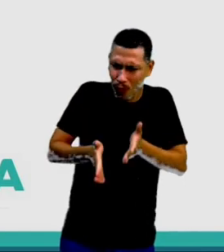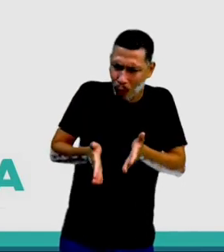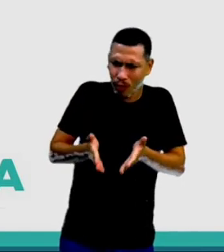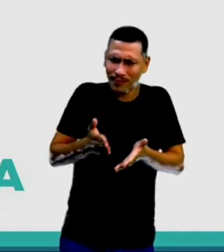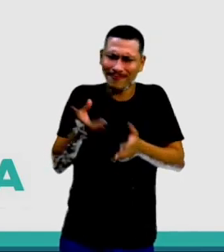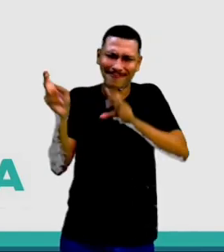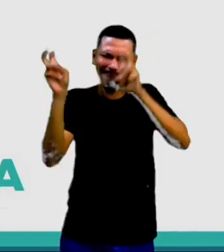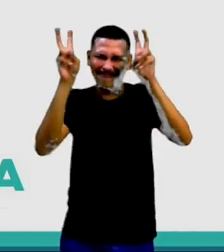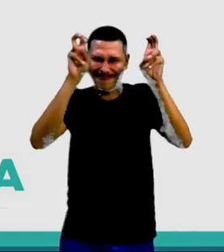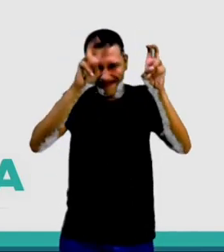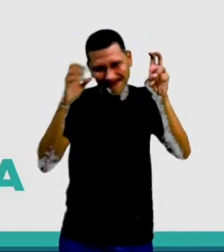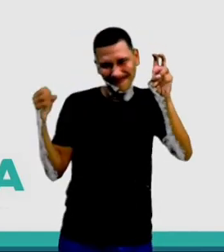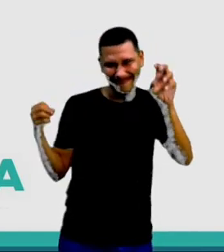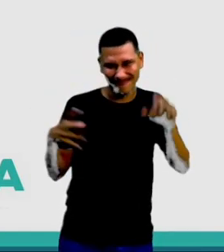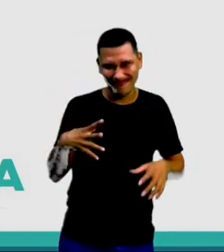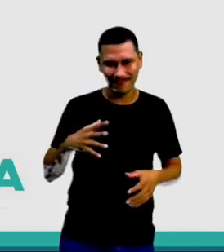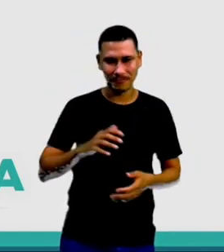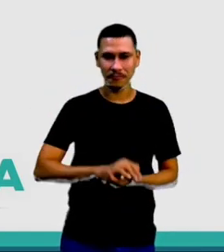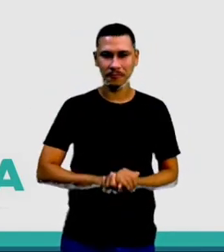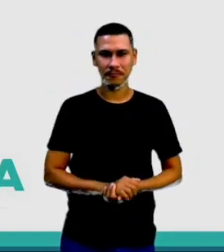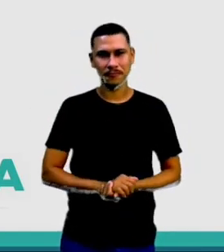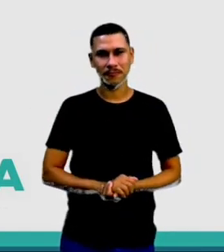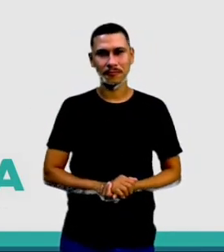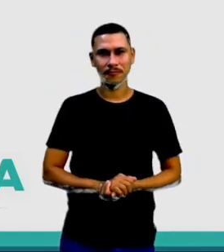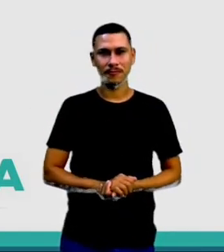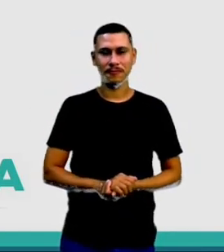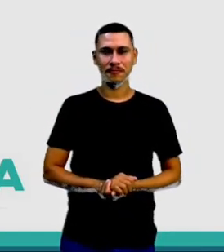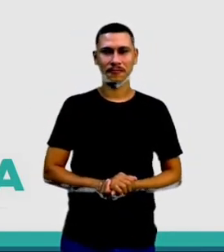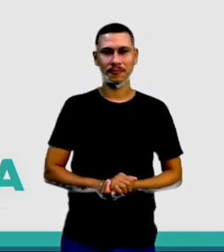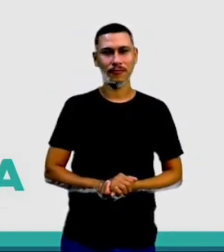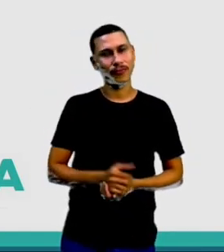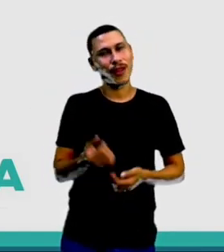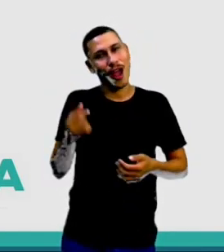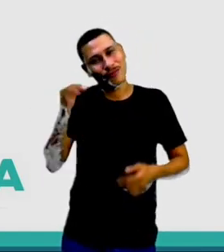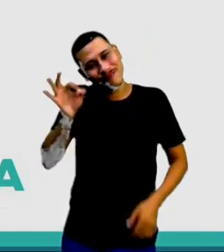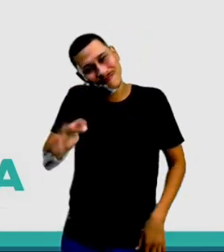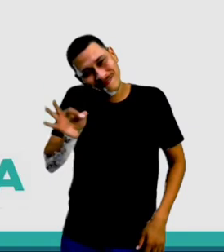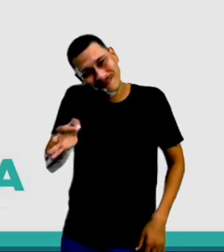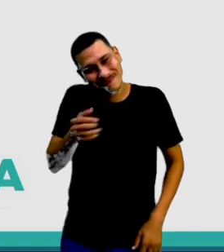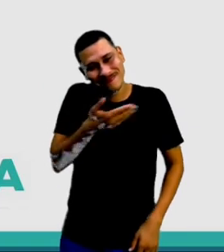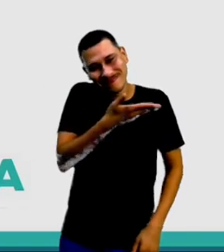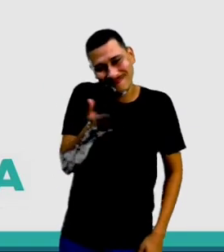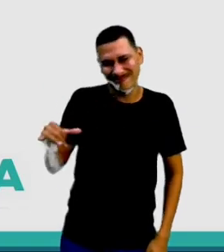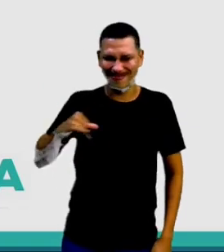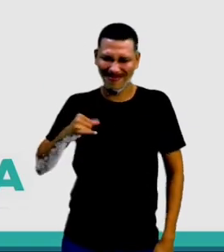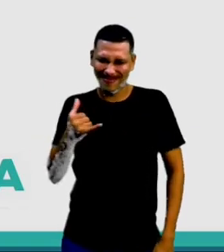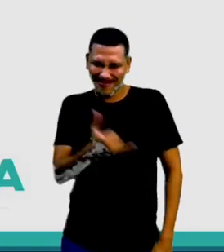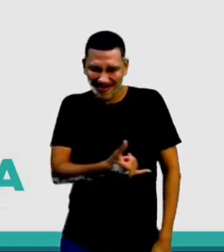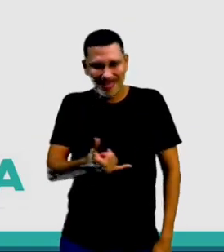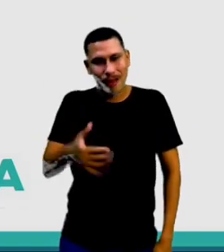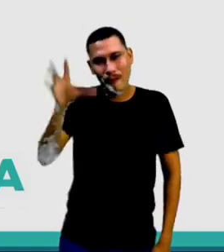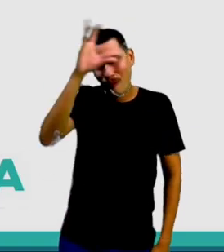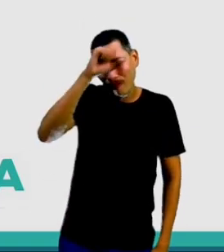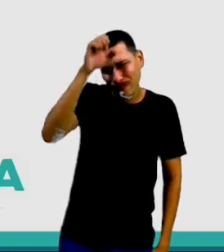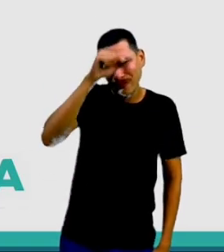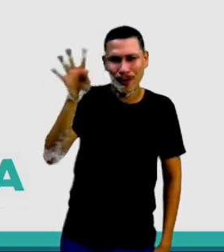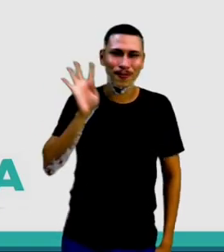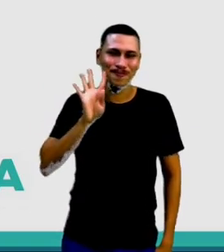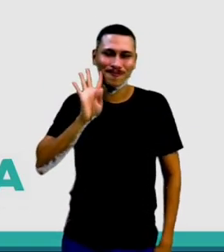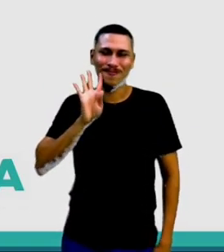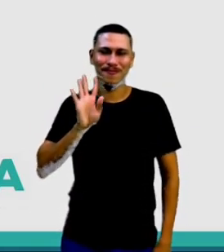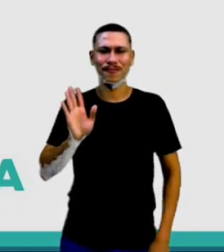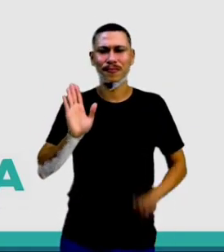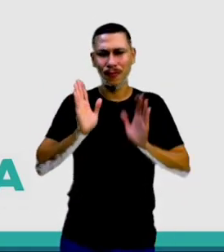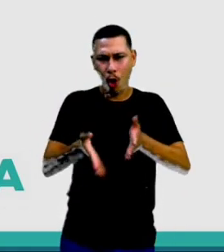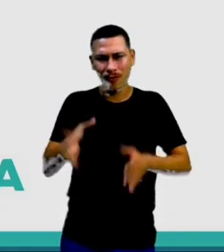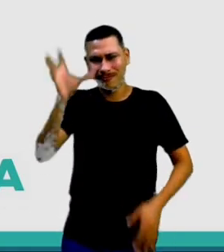começar com um assunto novo. Ou talvez não tão novo assim, mas tenho certeza que vocês vão aproveitar bastante. Hoje nós vamos falar